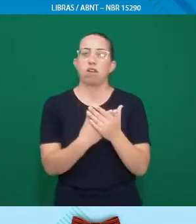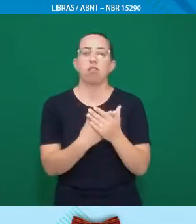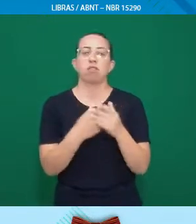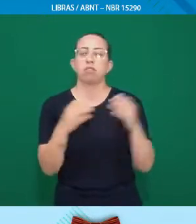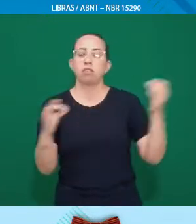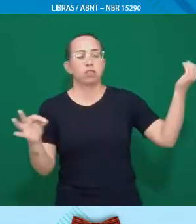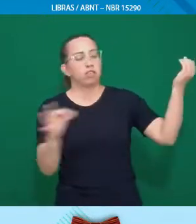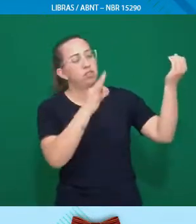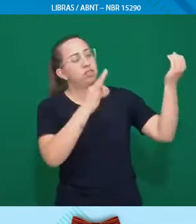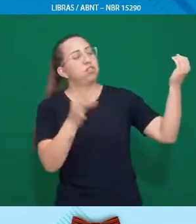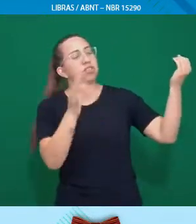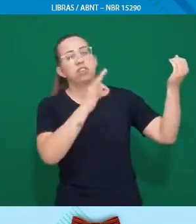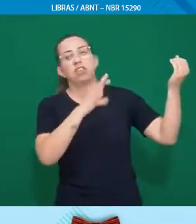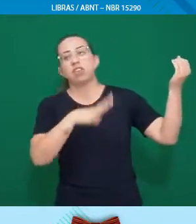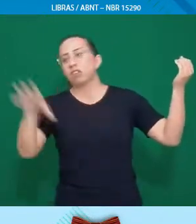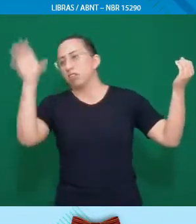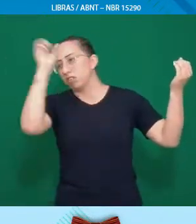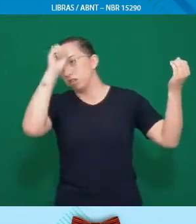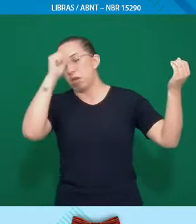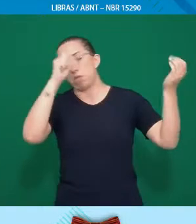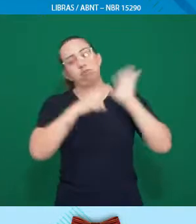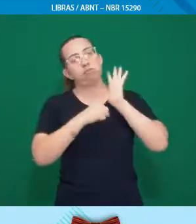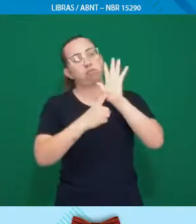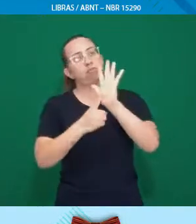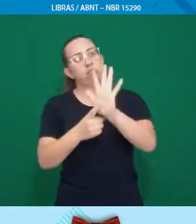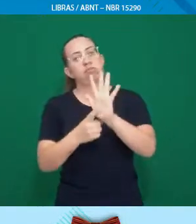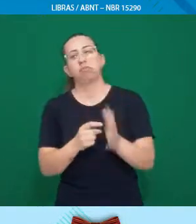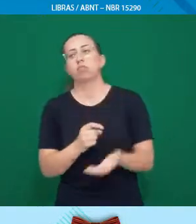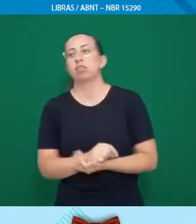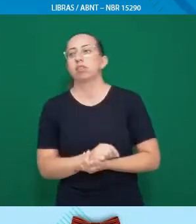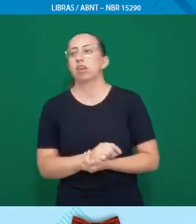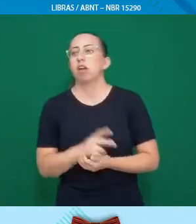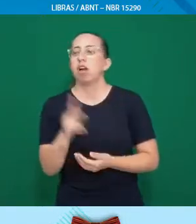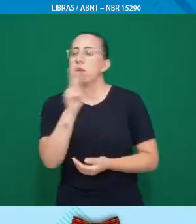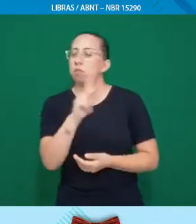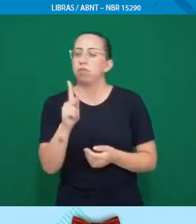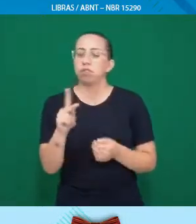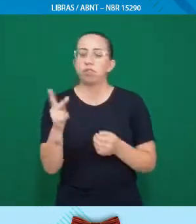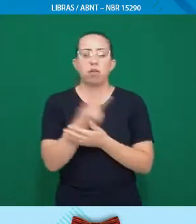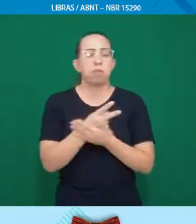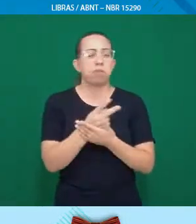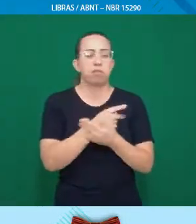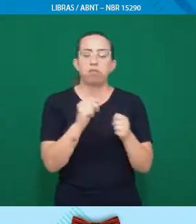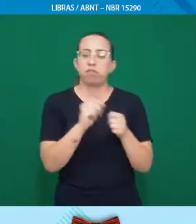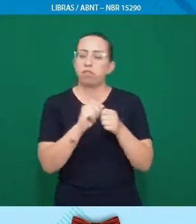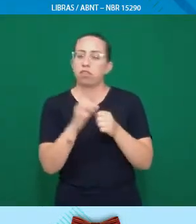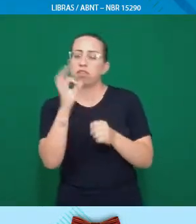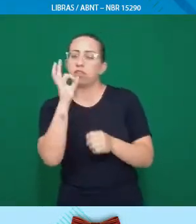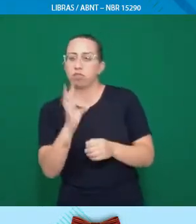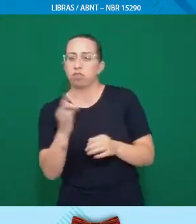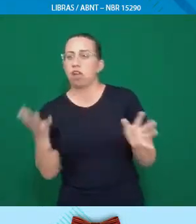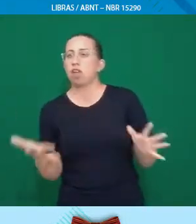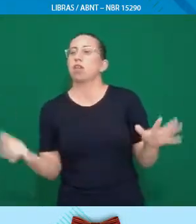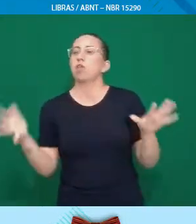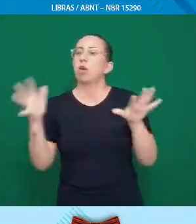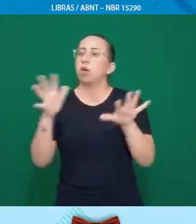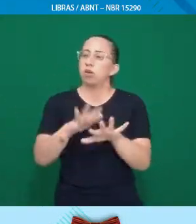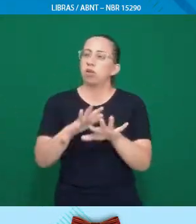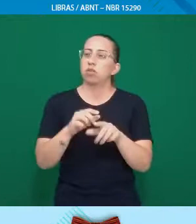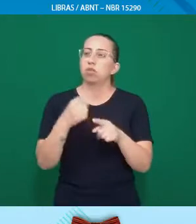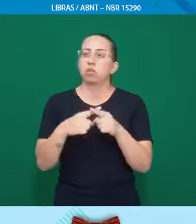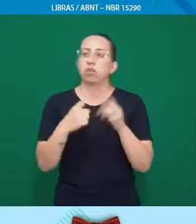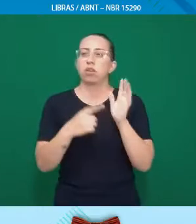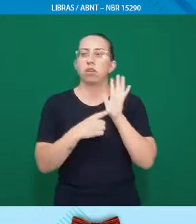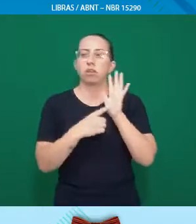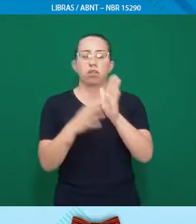de violino e estão aprendendo já estão se apresentando a professora procura realmente praticar a inclusão porque ele se